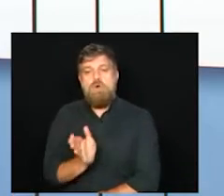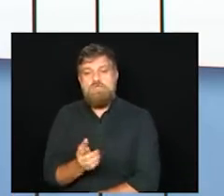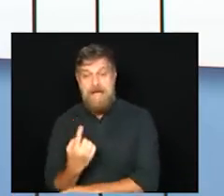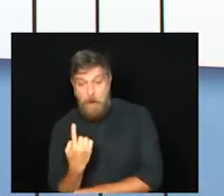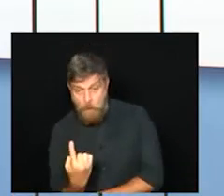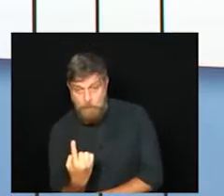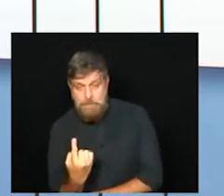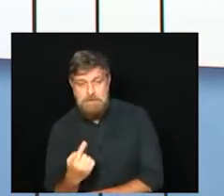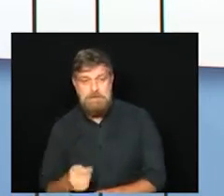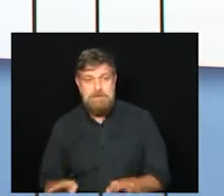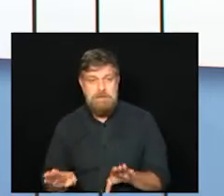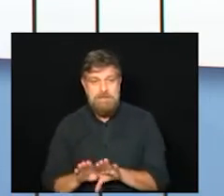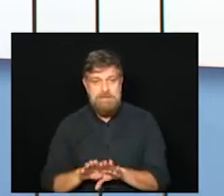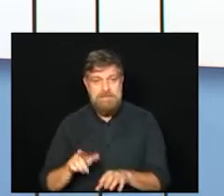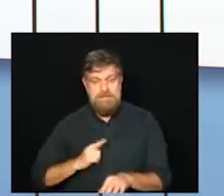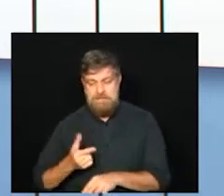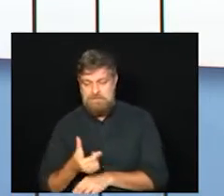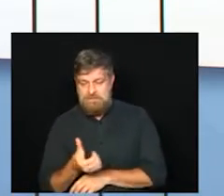aplicada. E nós temos